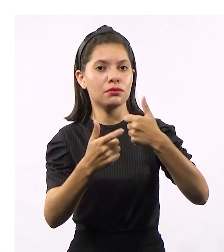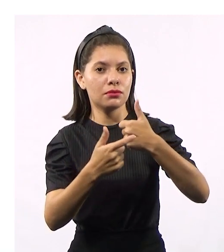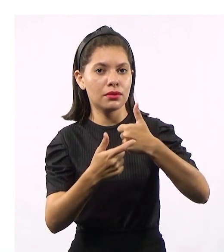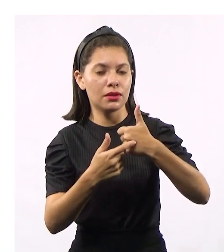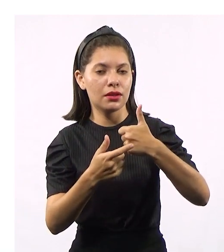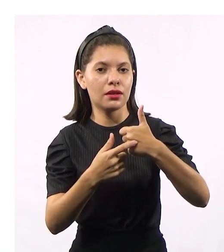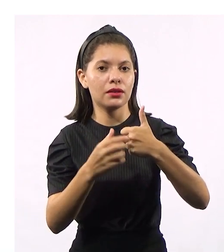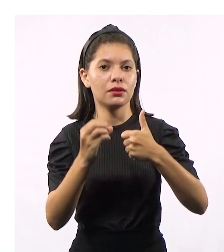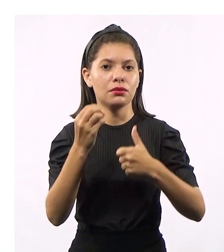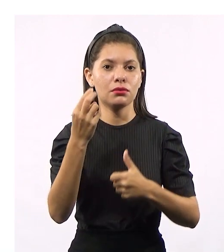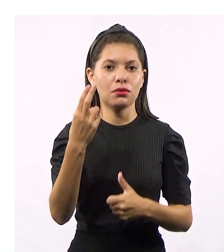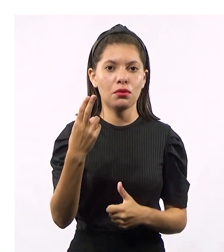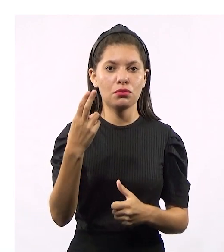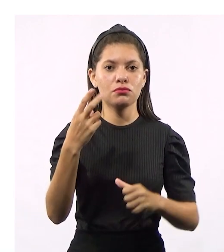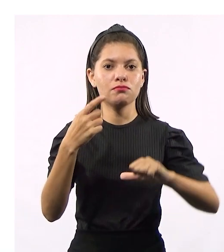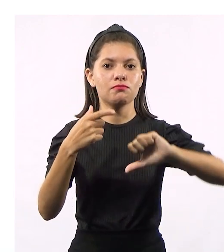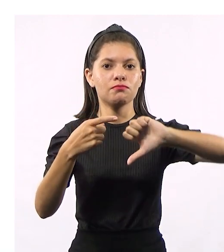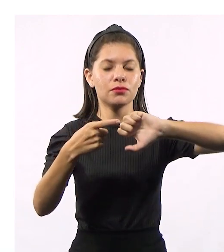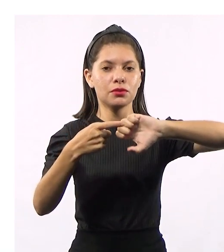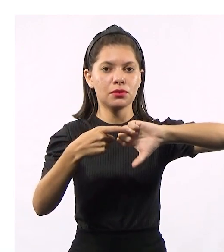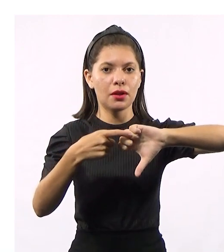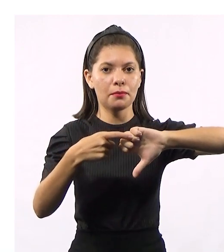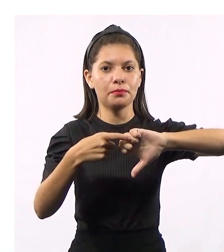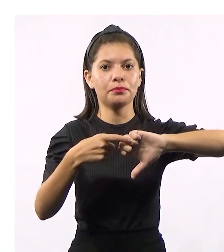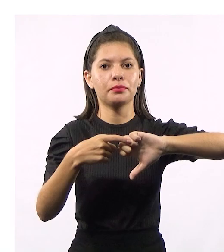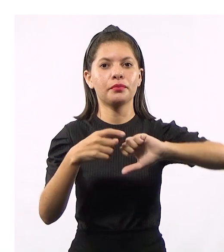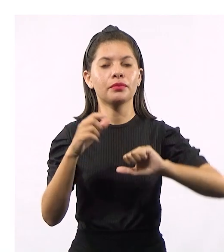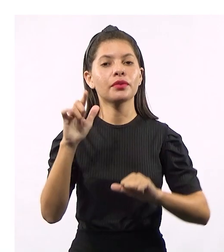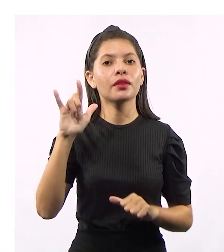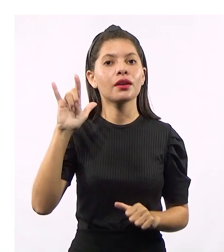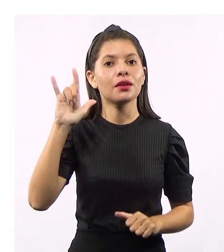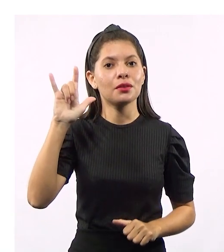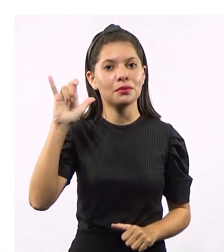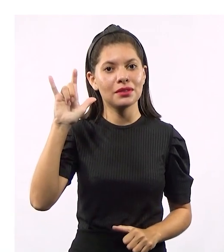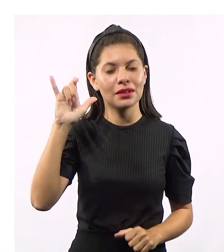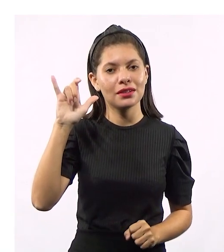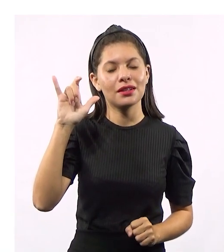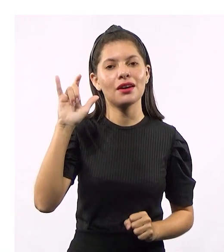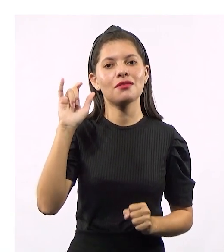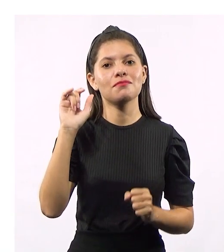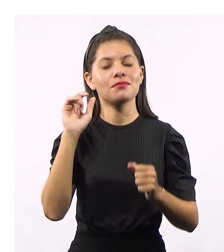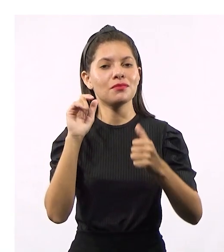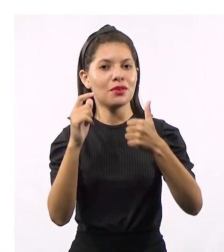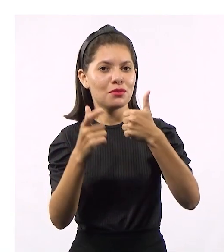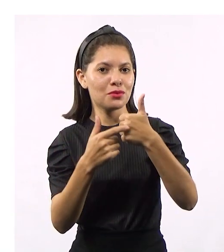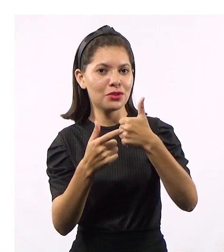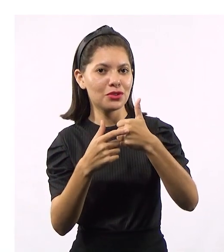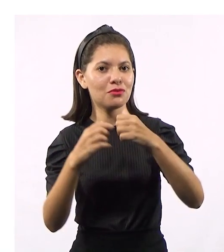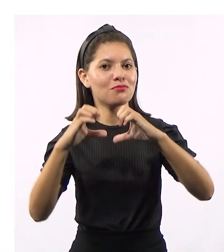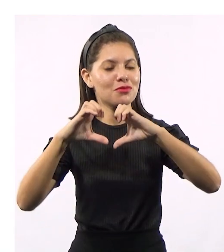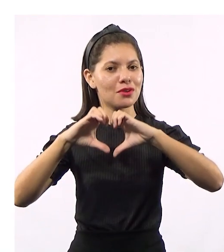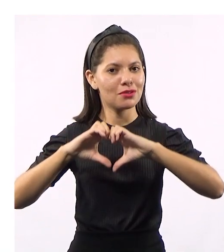No Instagram, por exemplo, a gente tem o curtir ou não curtir. Então, se eu dei o coraçãozinho, eu gostei. Se eu não dei, subentende-se que eu não